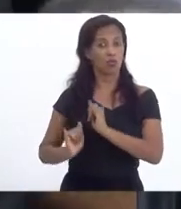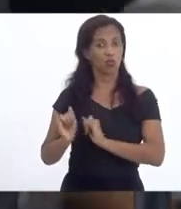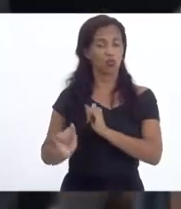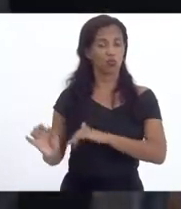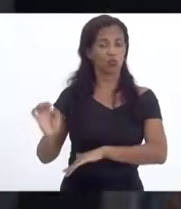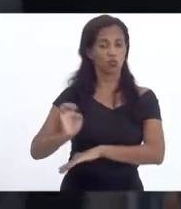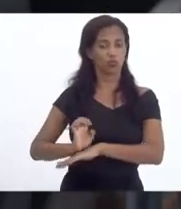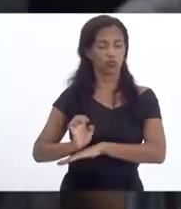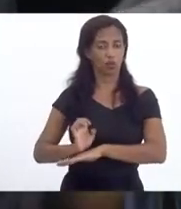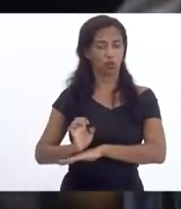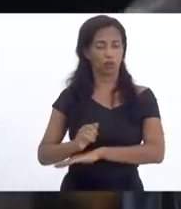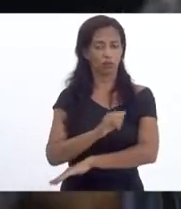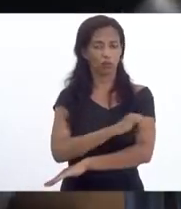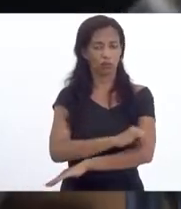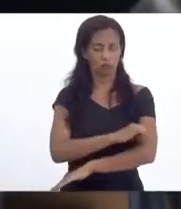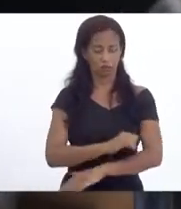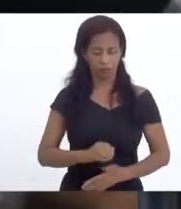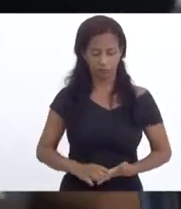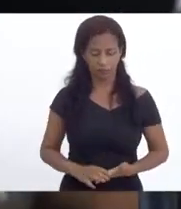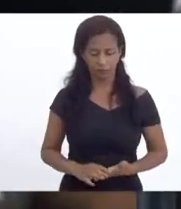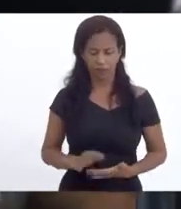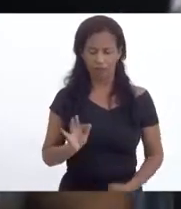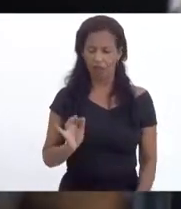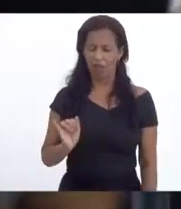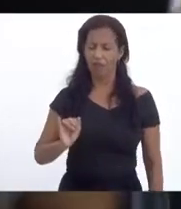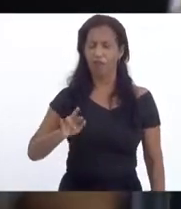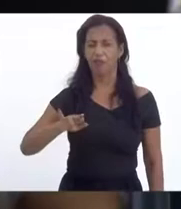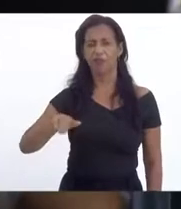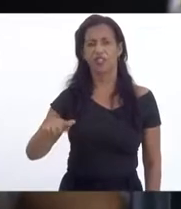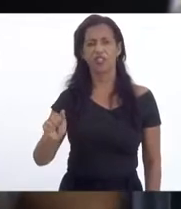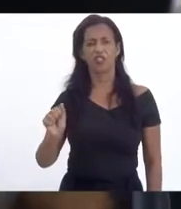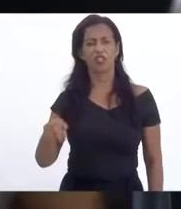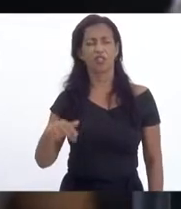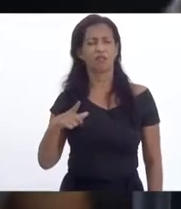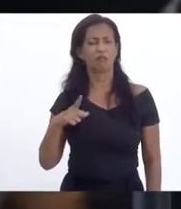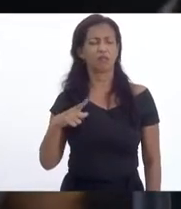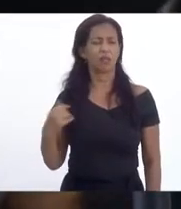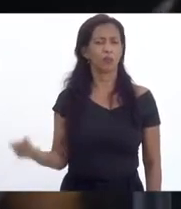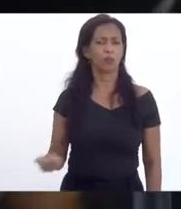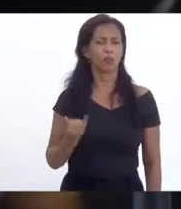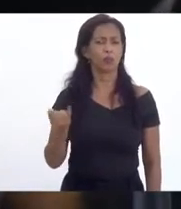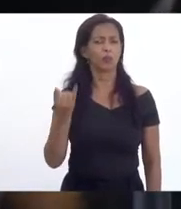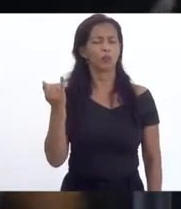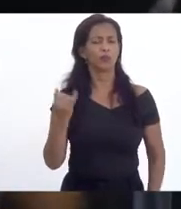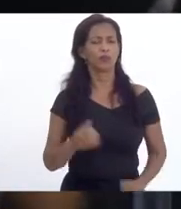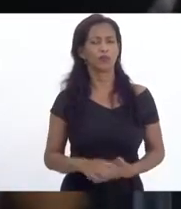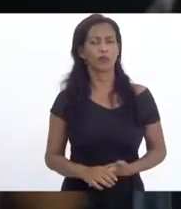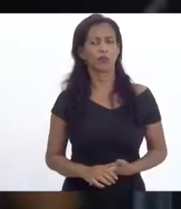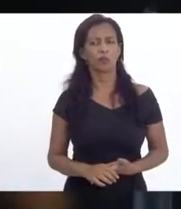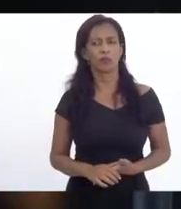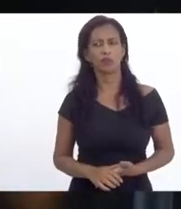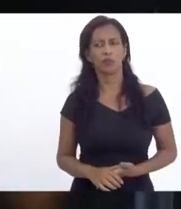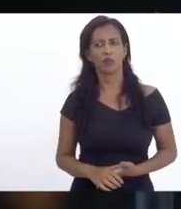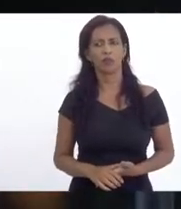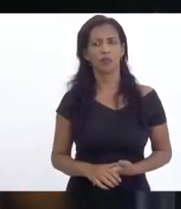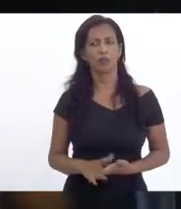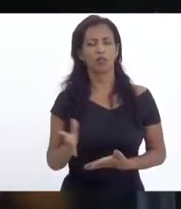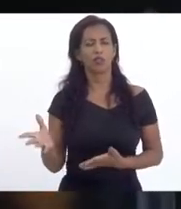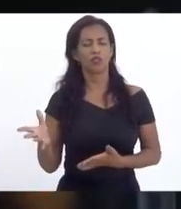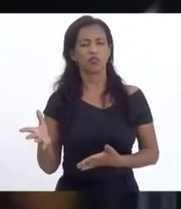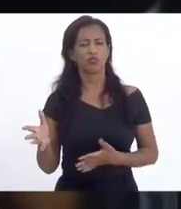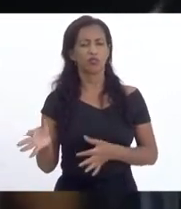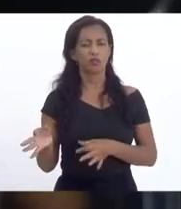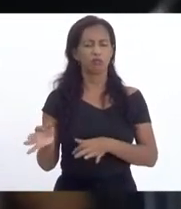Rio de Janeiro, a Firjan tem atribuição de